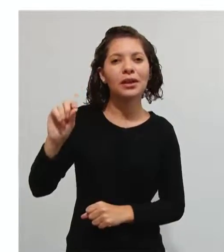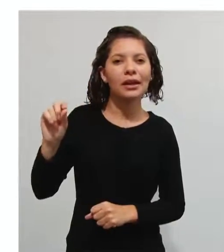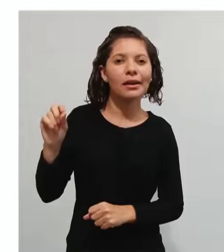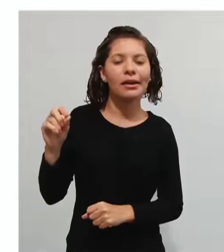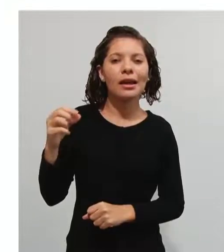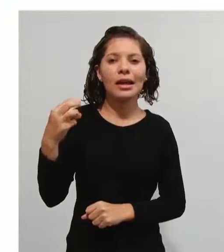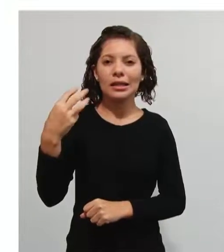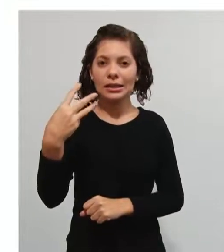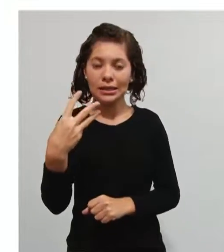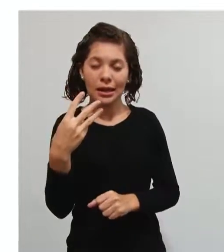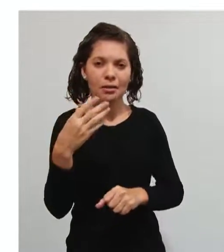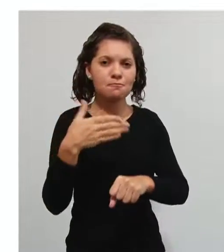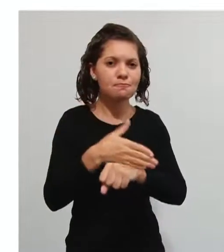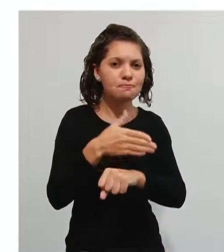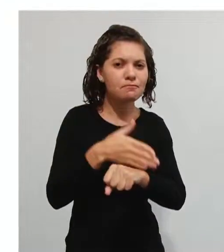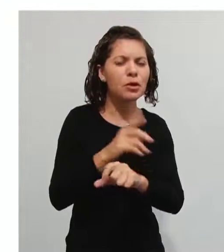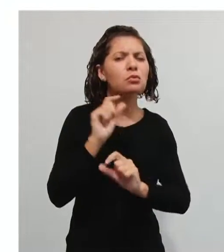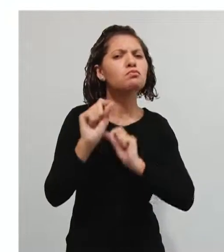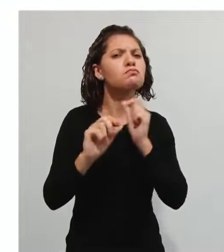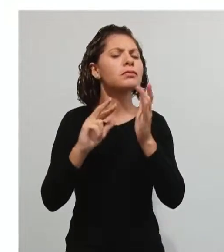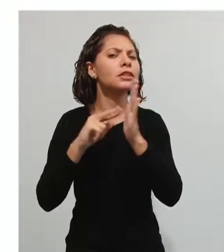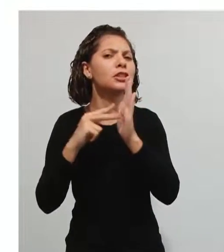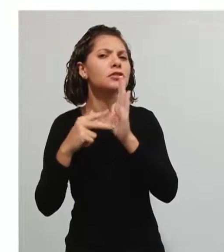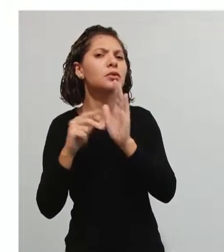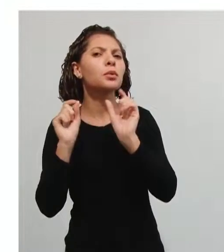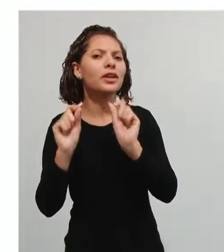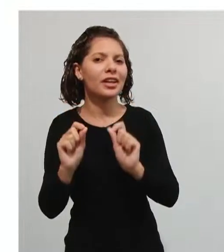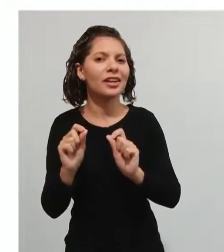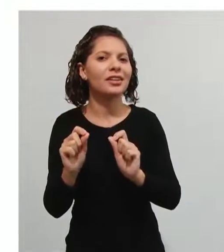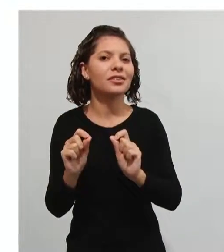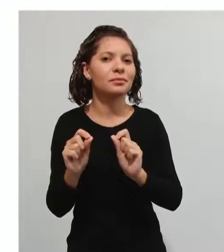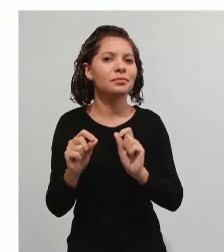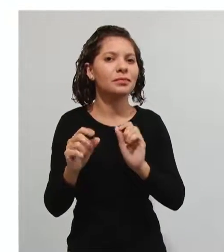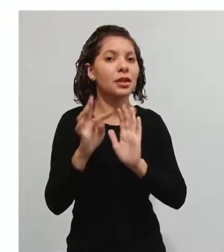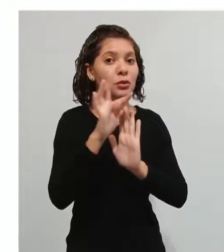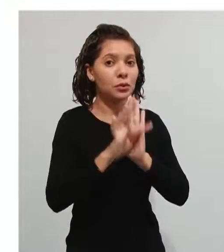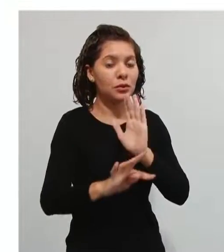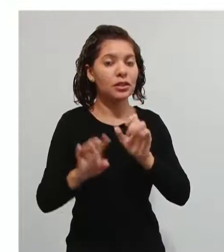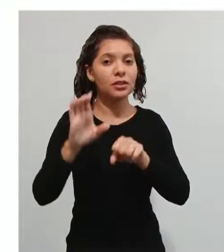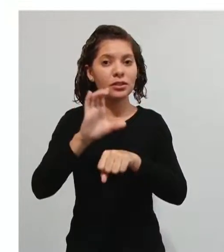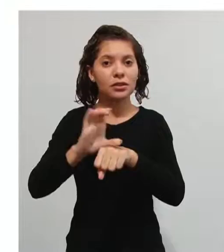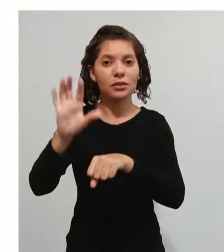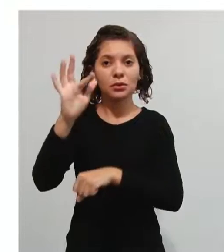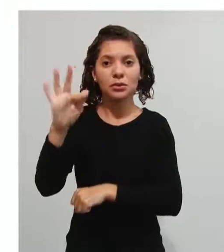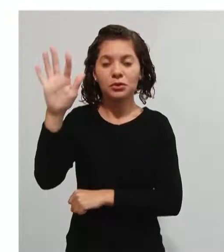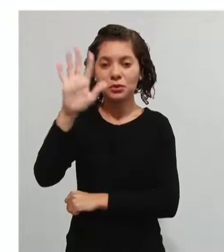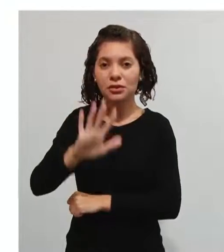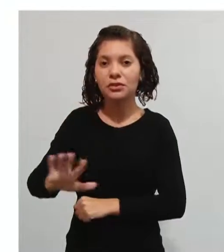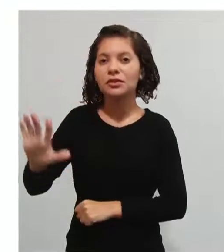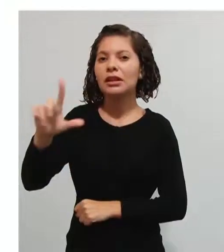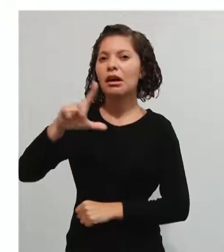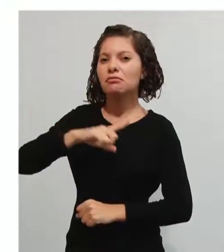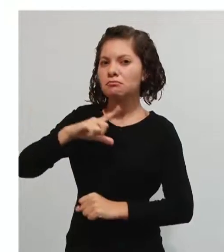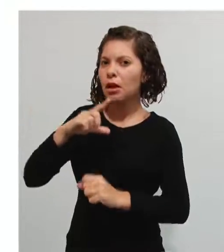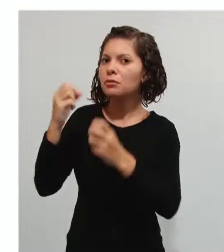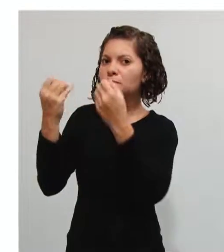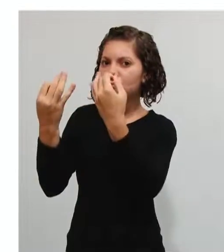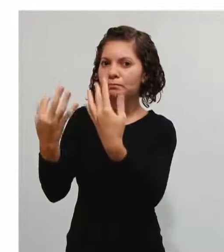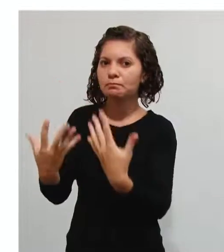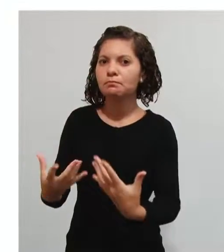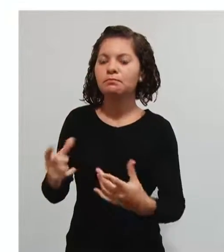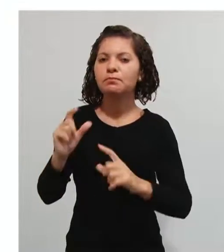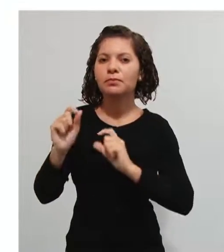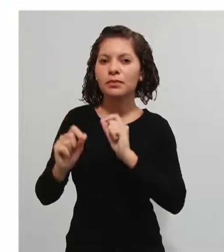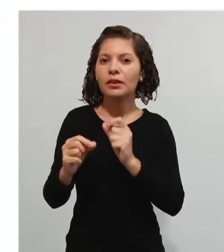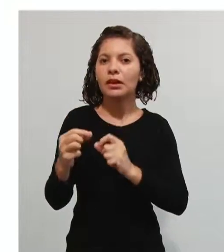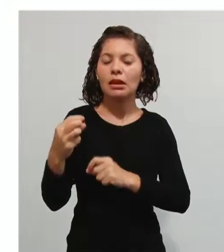participação, ou seja, lá na nossa Constituição, nós temos que estamos definidos em